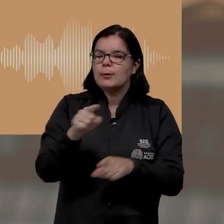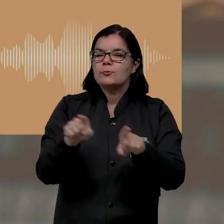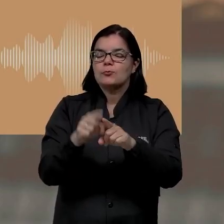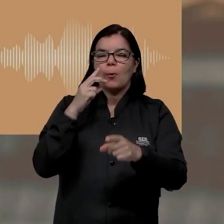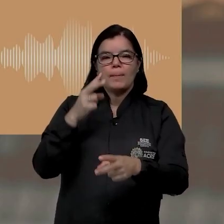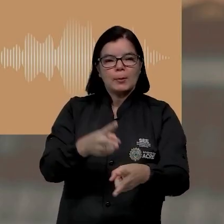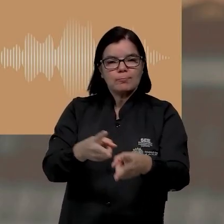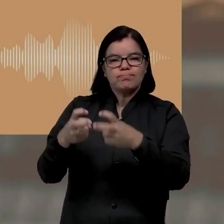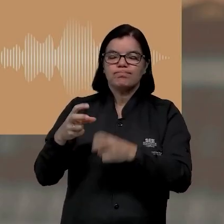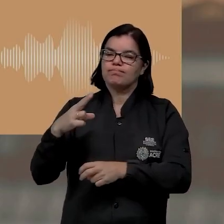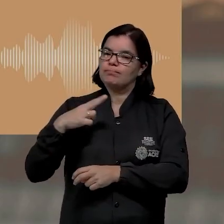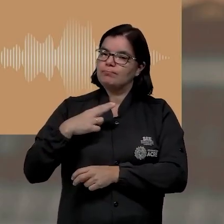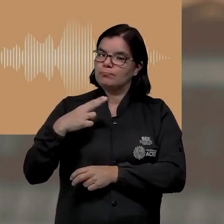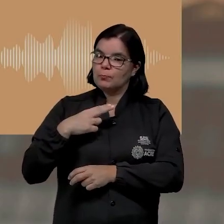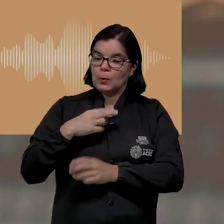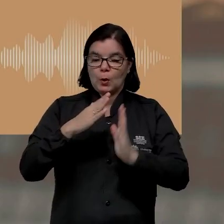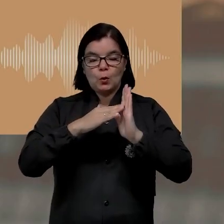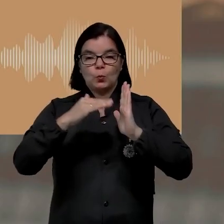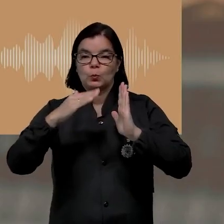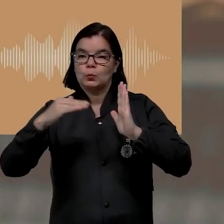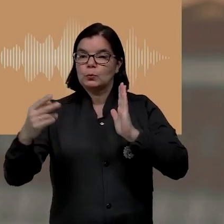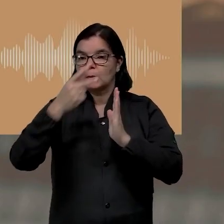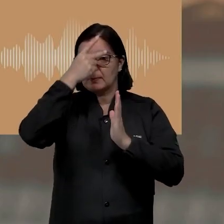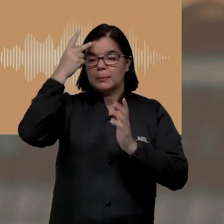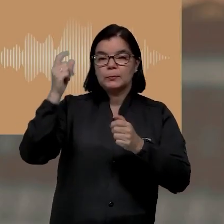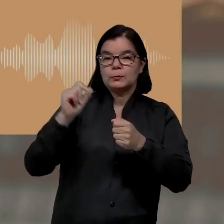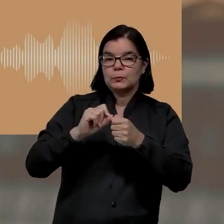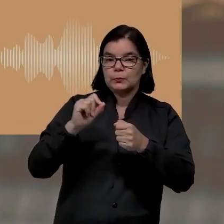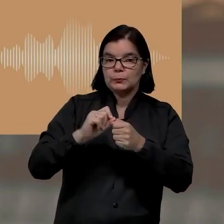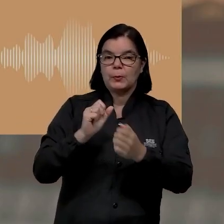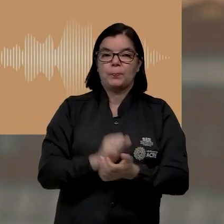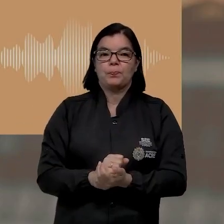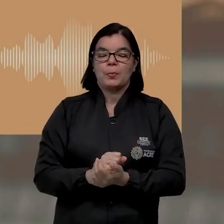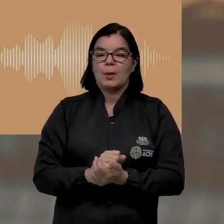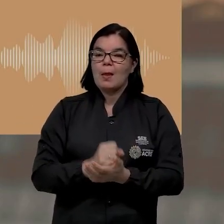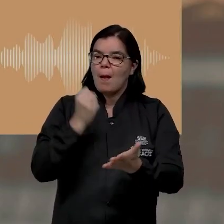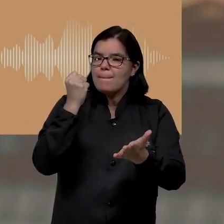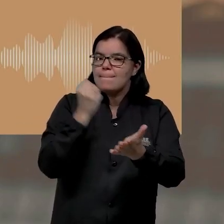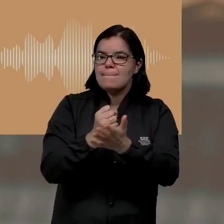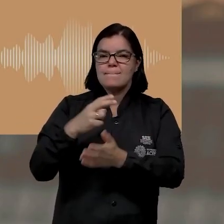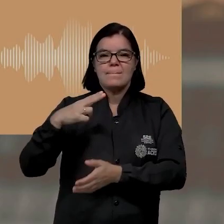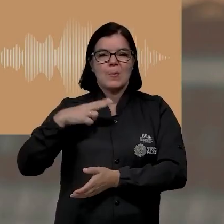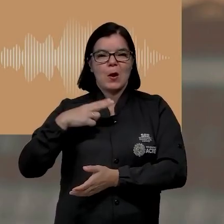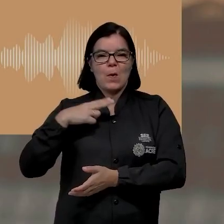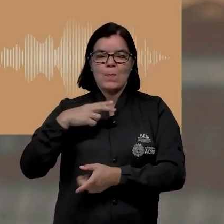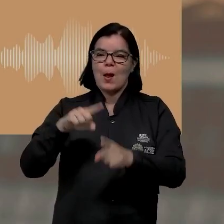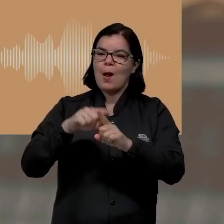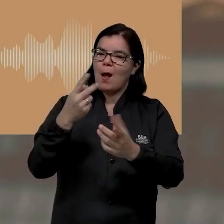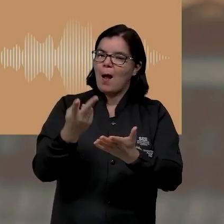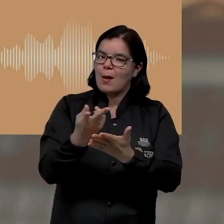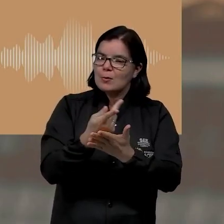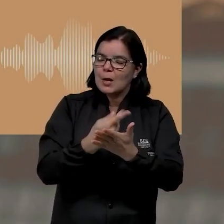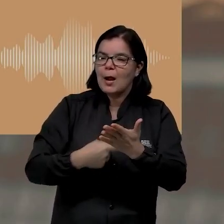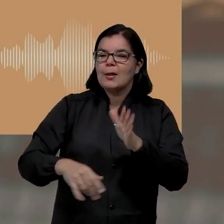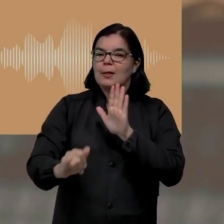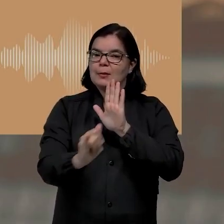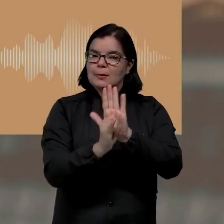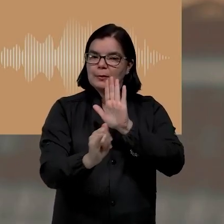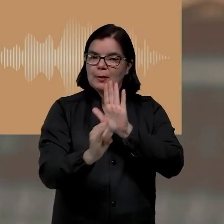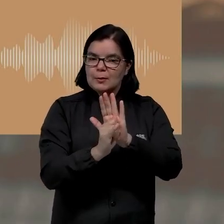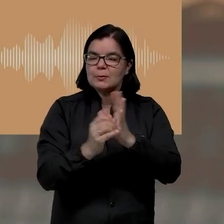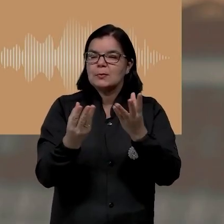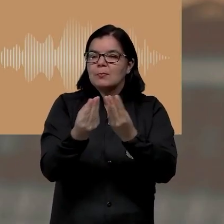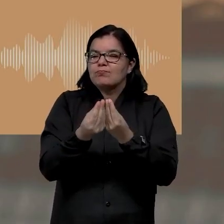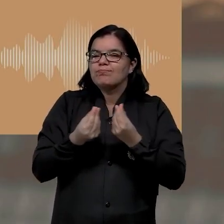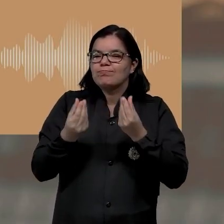a visão particular e estilo do autor. E a marca pessoal, a obra ela carrega a identidade e